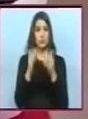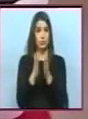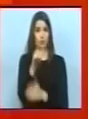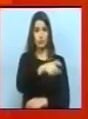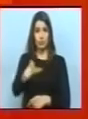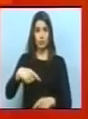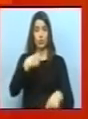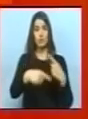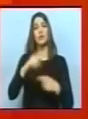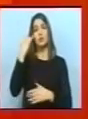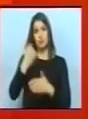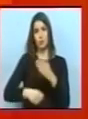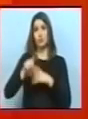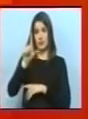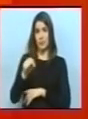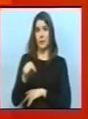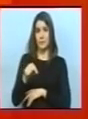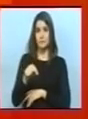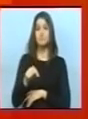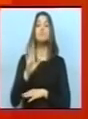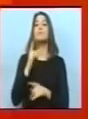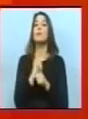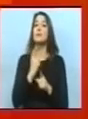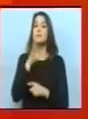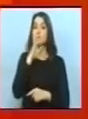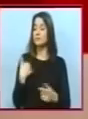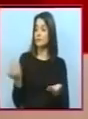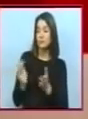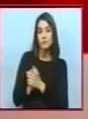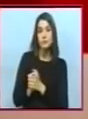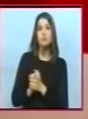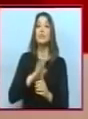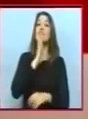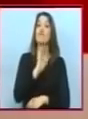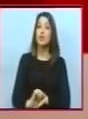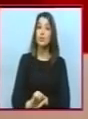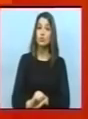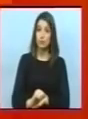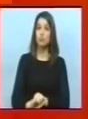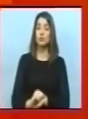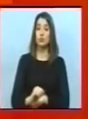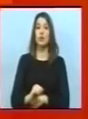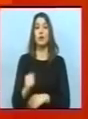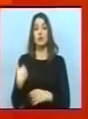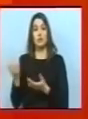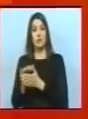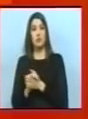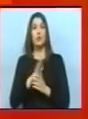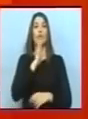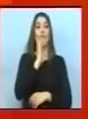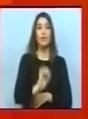tributação também. E atenção que, mesmo para os cônjuges e filhos, ascendentes e descendentes, que